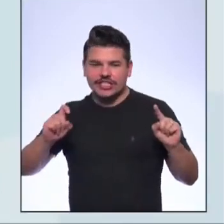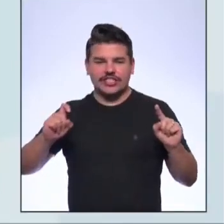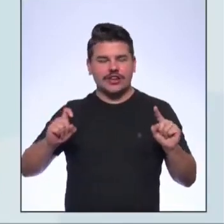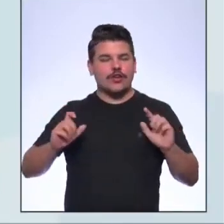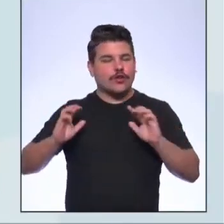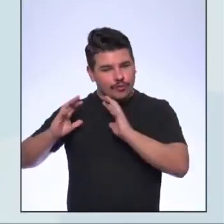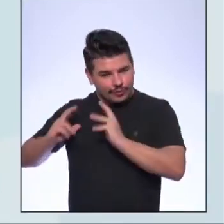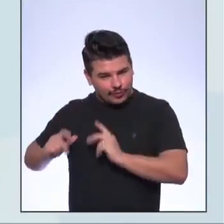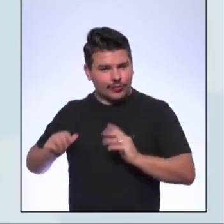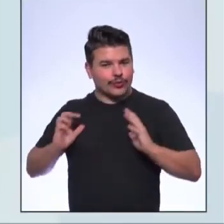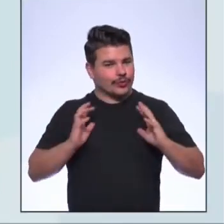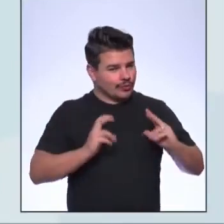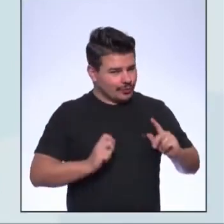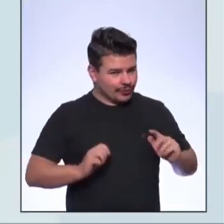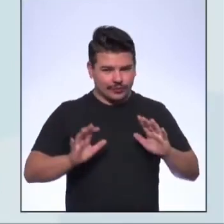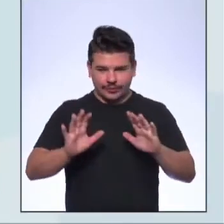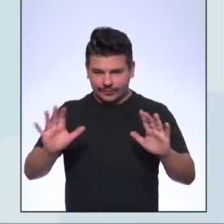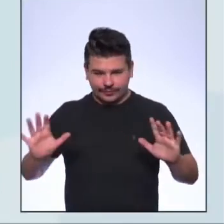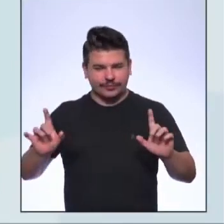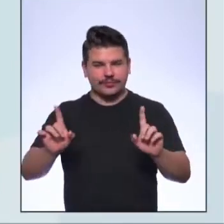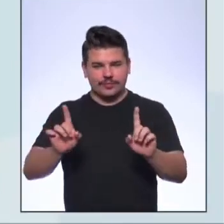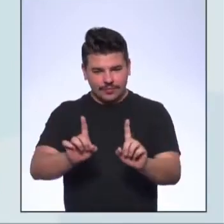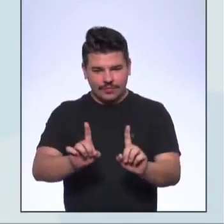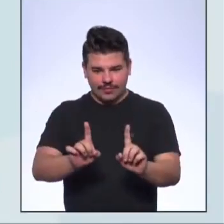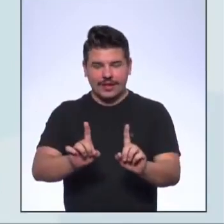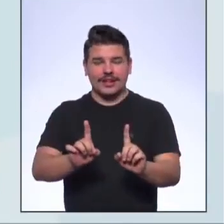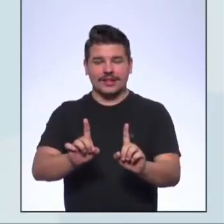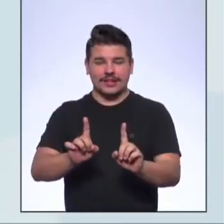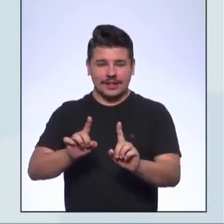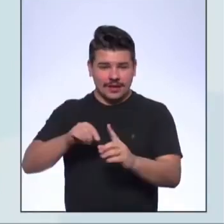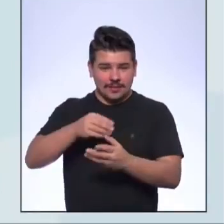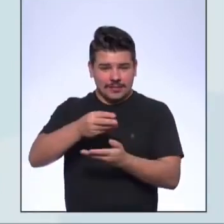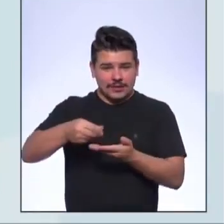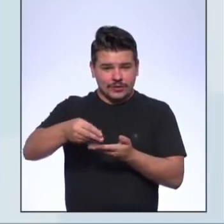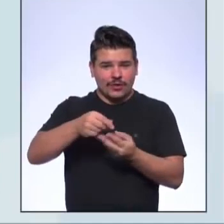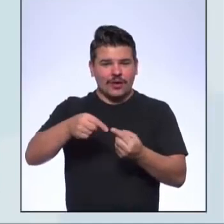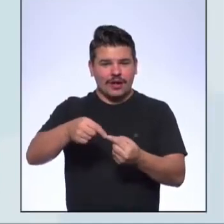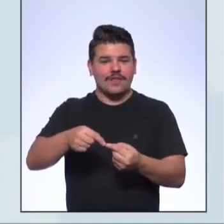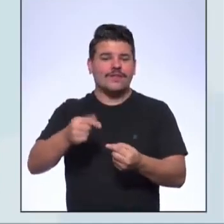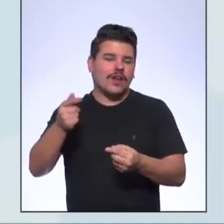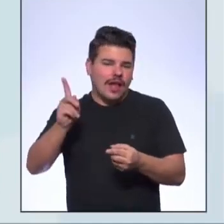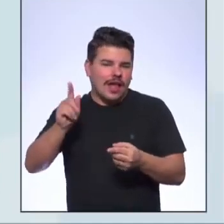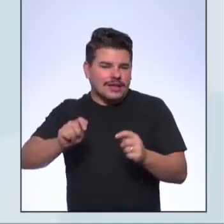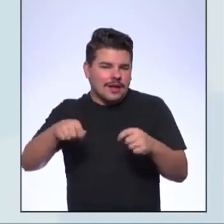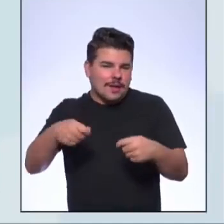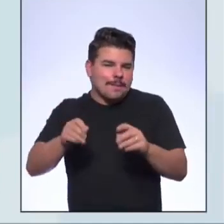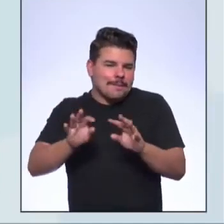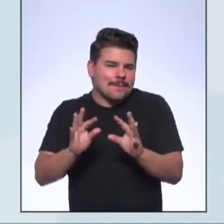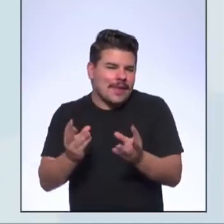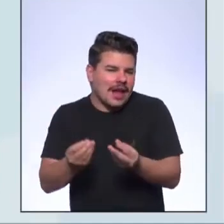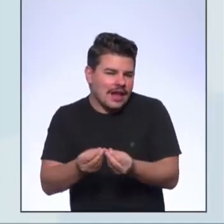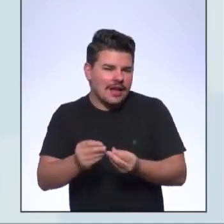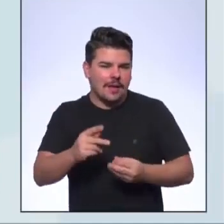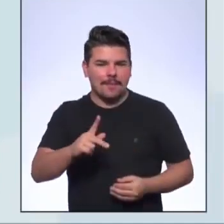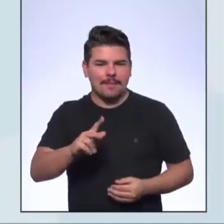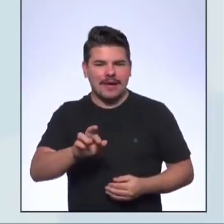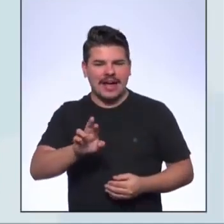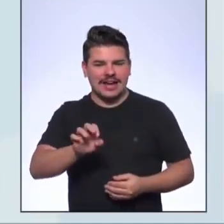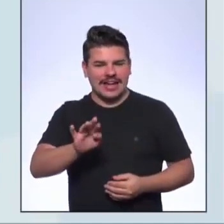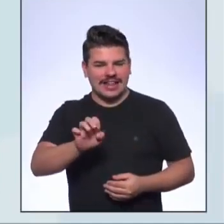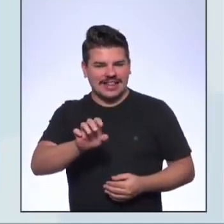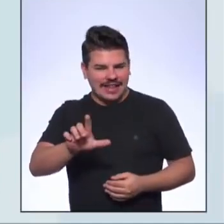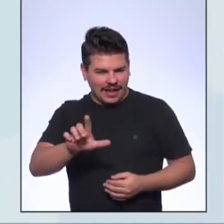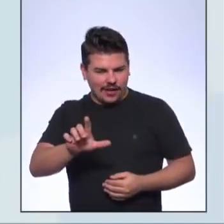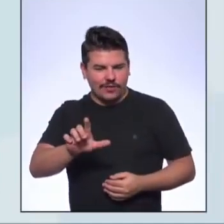informação só para um caractere aí, e vou chamar de geração parental. Então, ele pegou 2 puros, um para verde e outro para